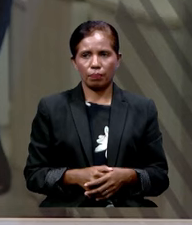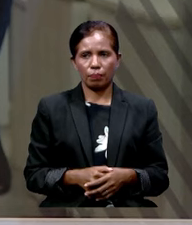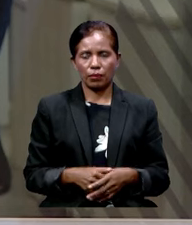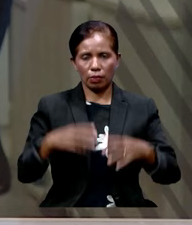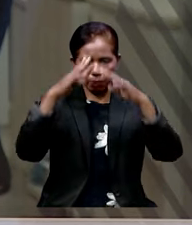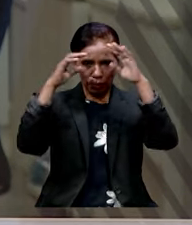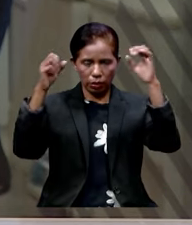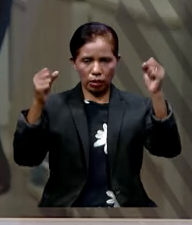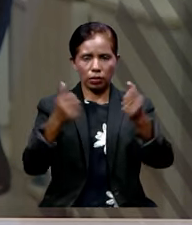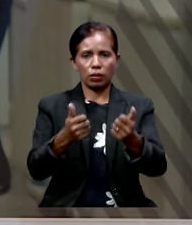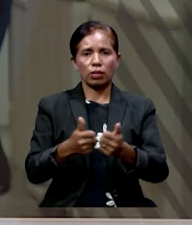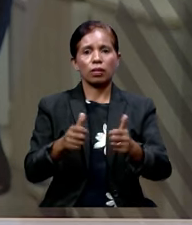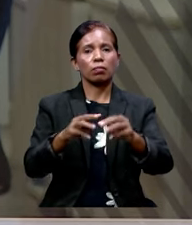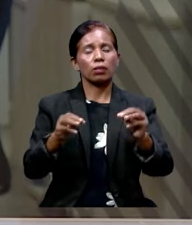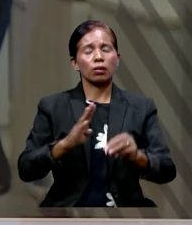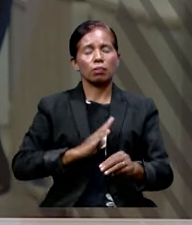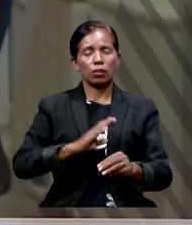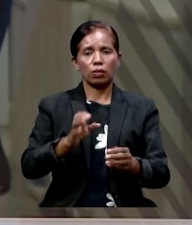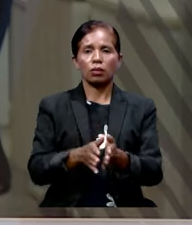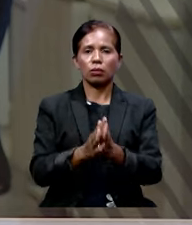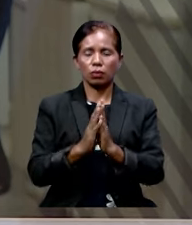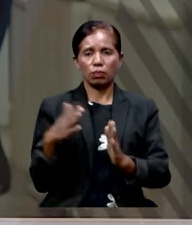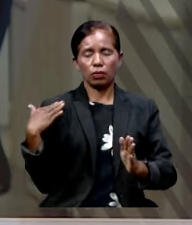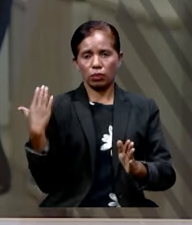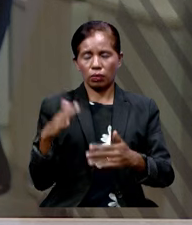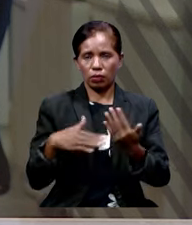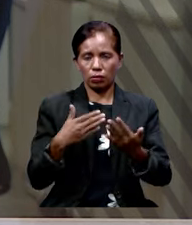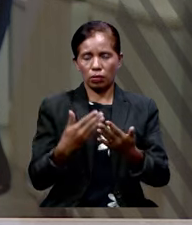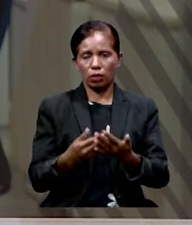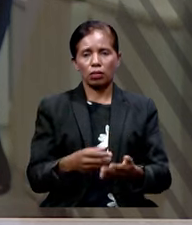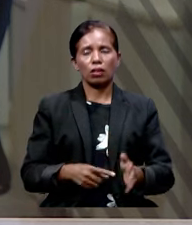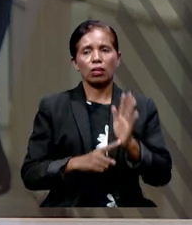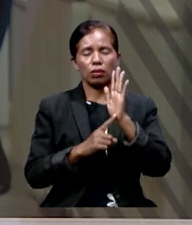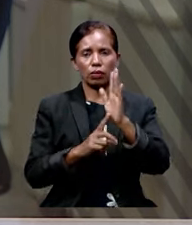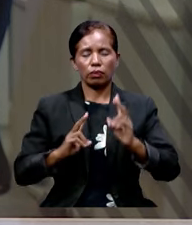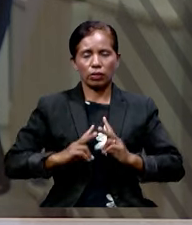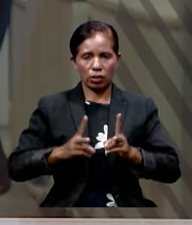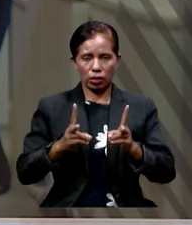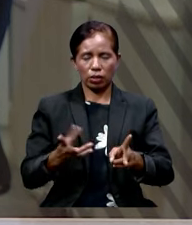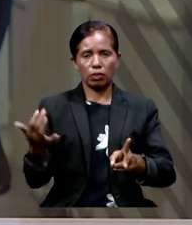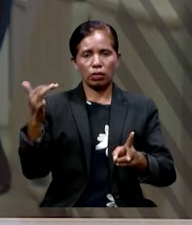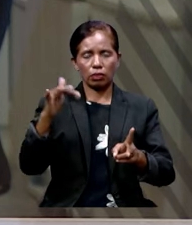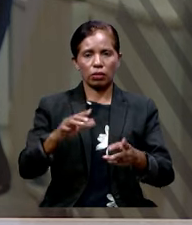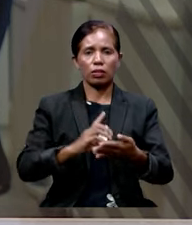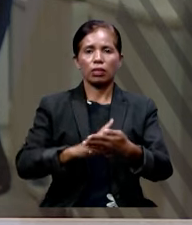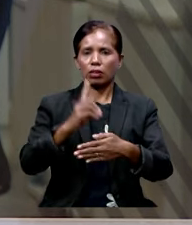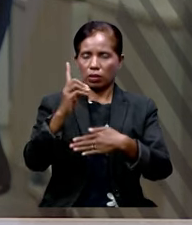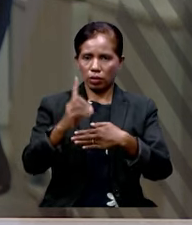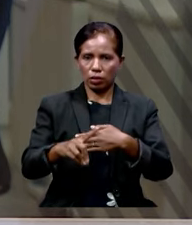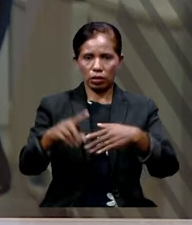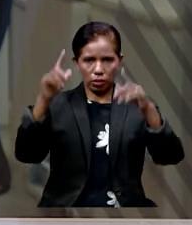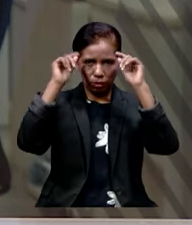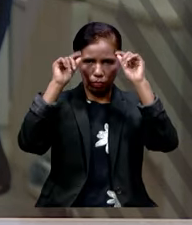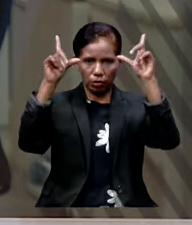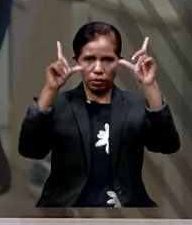Presidente da Autoridade do município Baucau, Russo Bazoven Sira, atuhatutam veterano sirania luta, rude desenvolve